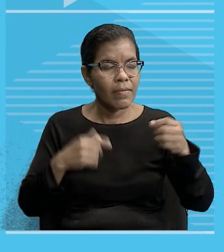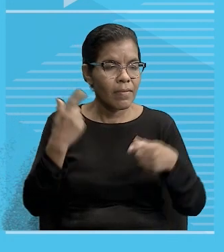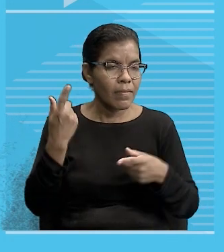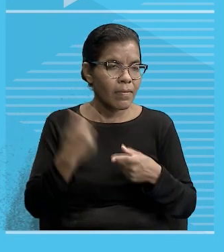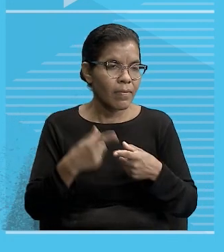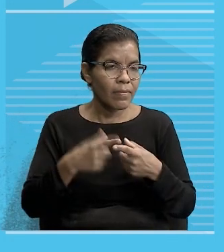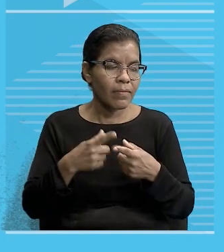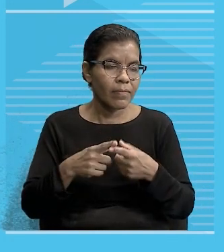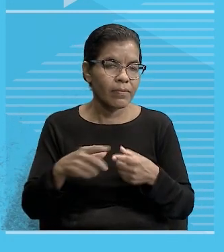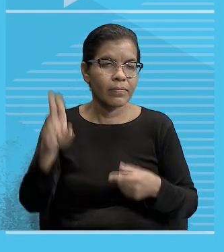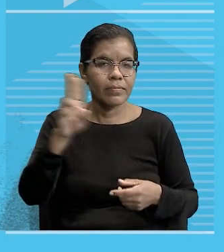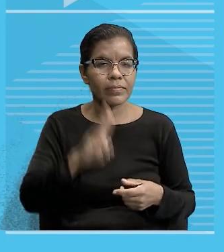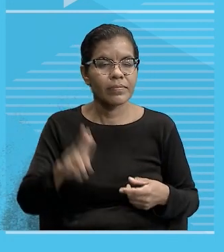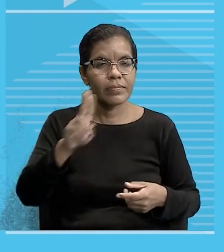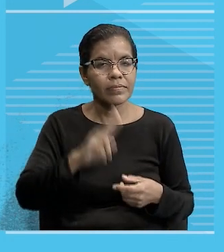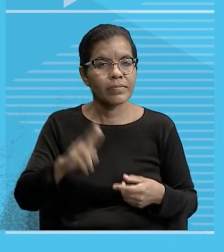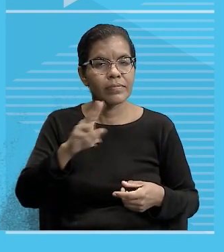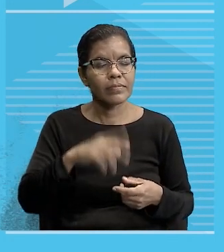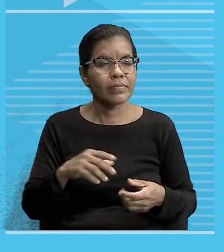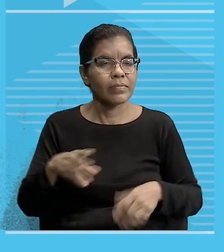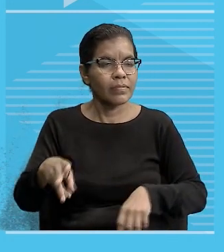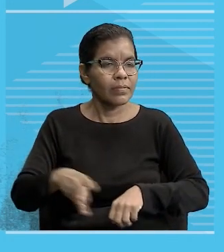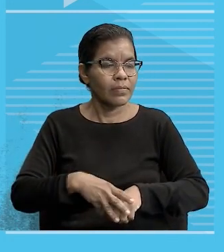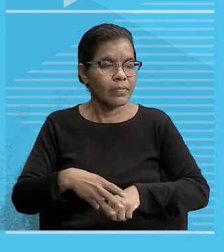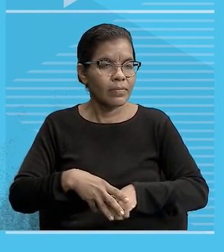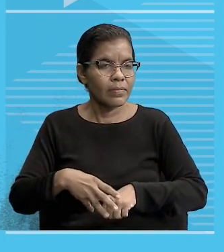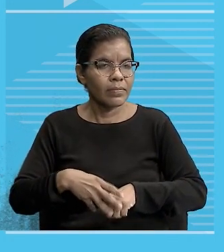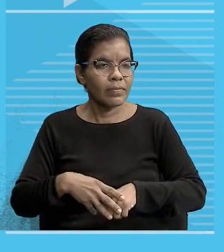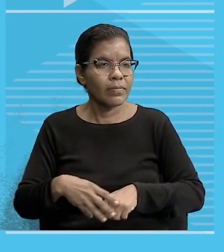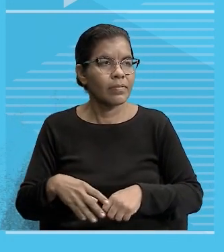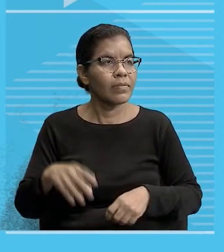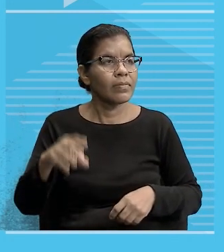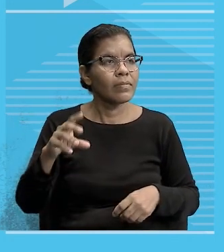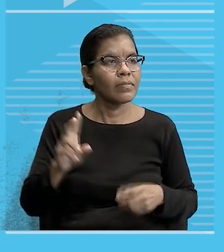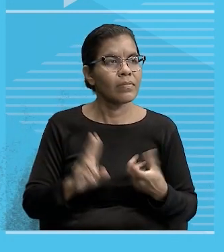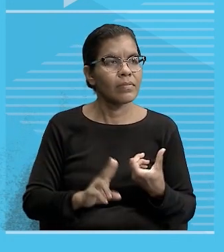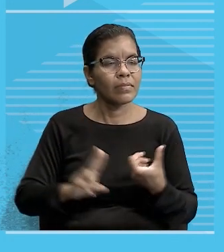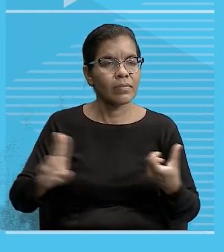porque eles utilizam uma matemática chamada de algoritmos